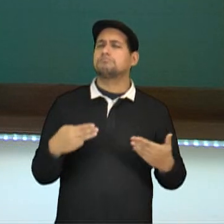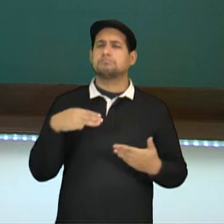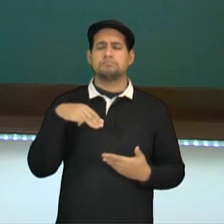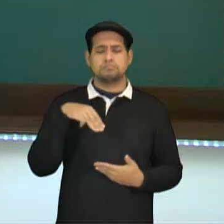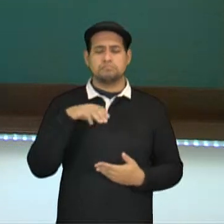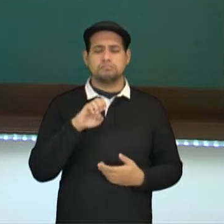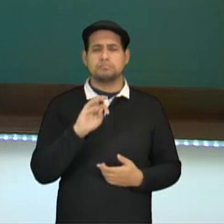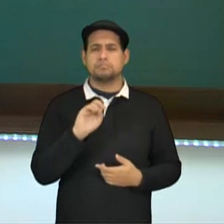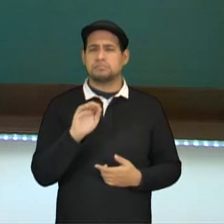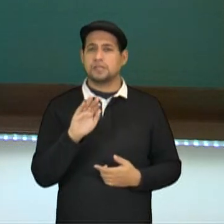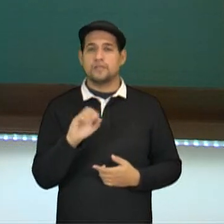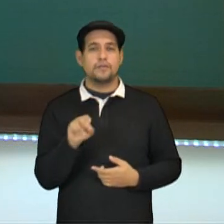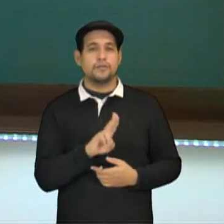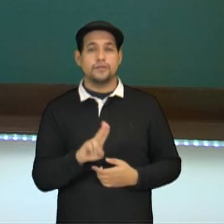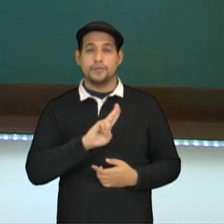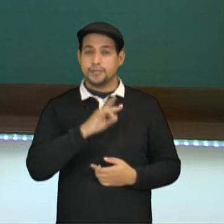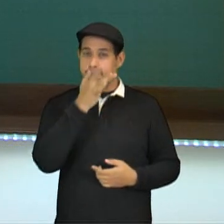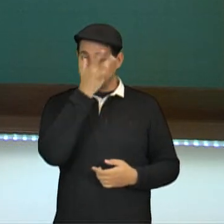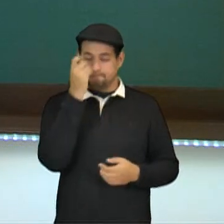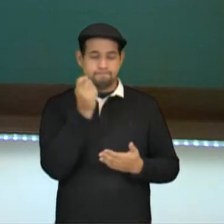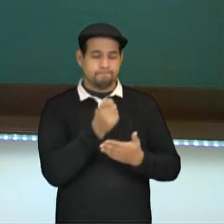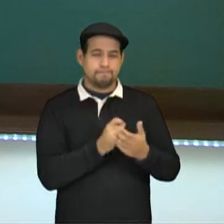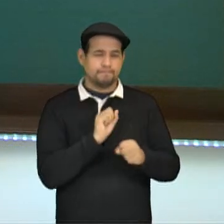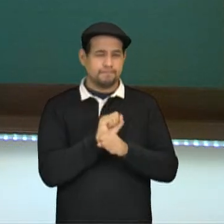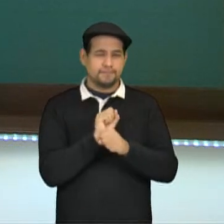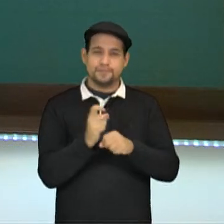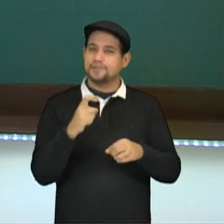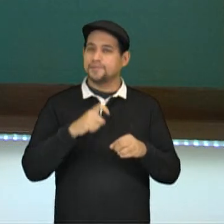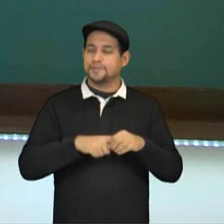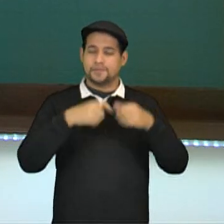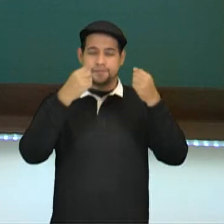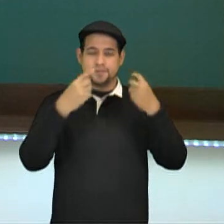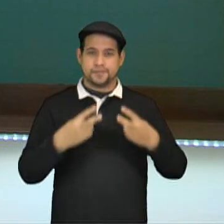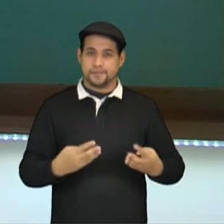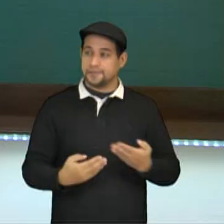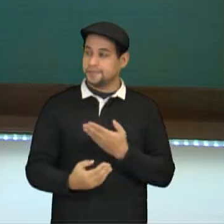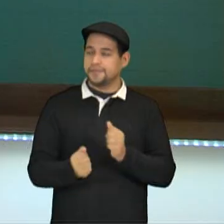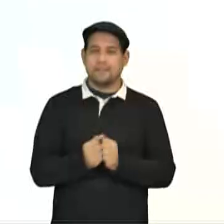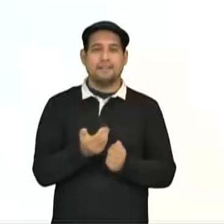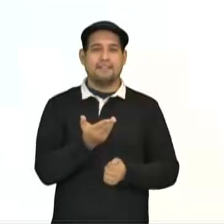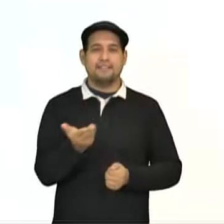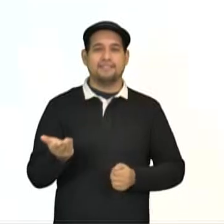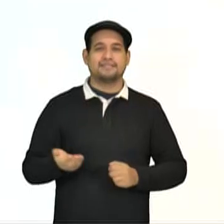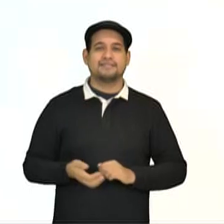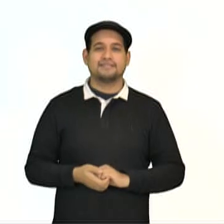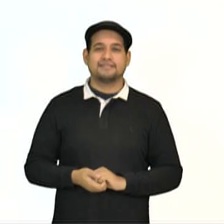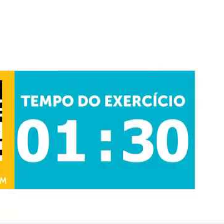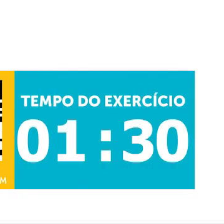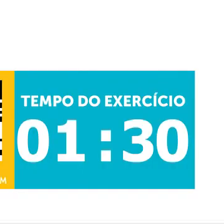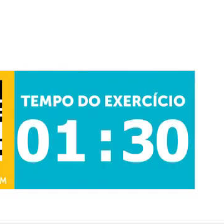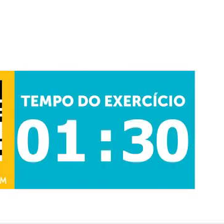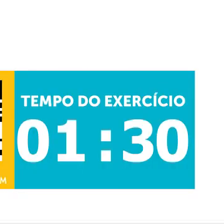metáforas utilizadas pelo autor. Eu volto já já comentando essa questão com vocês.